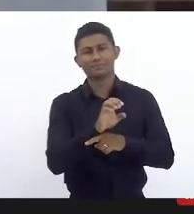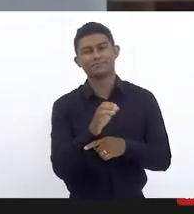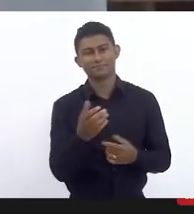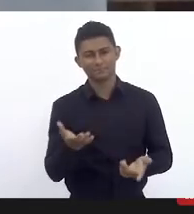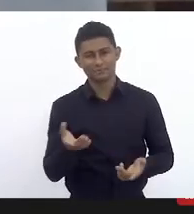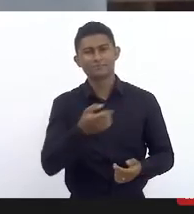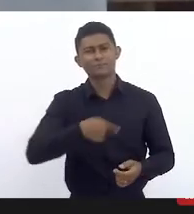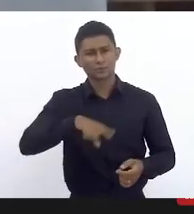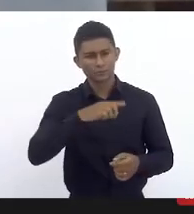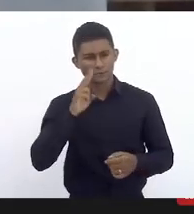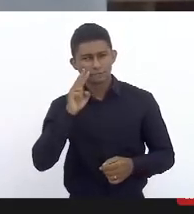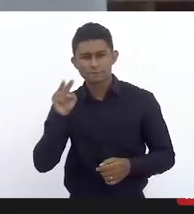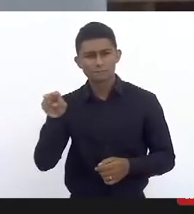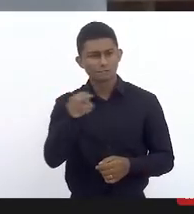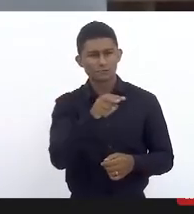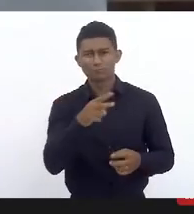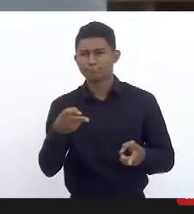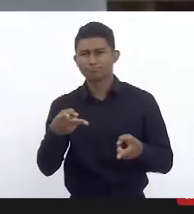tem